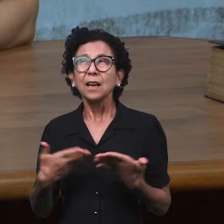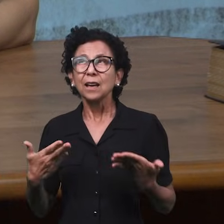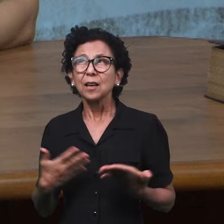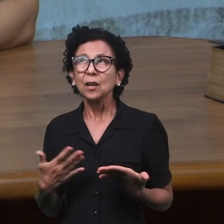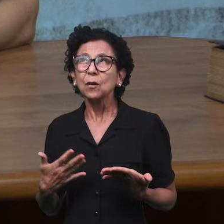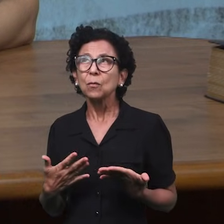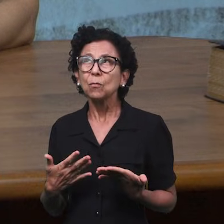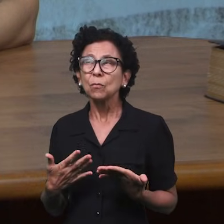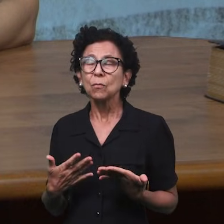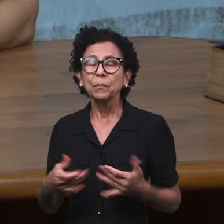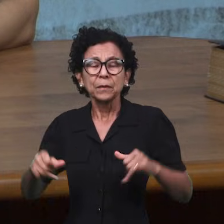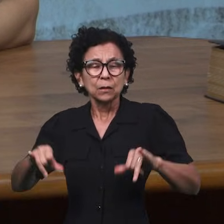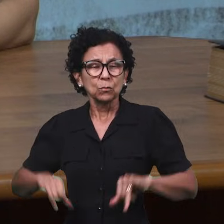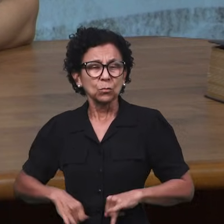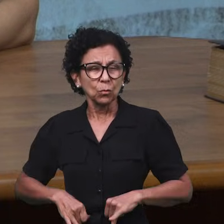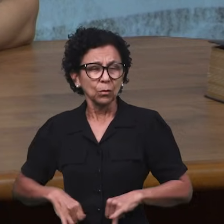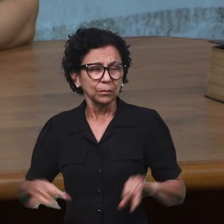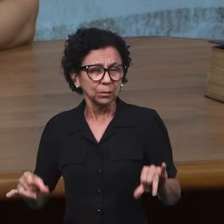do sol.